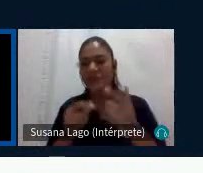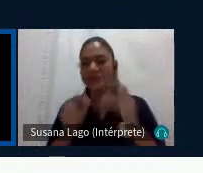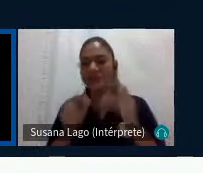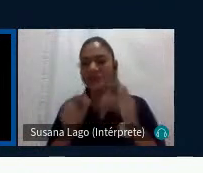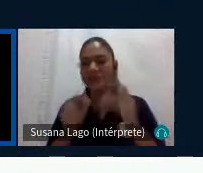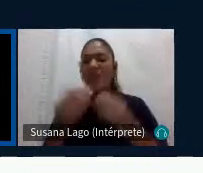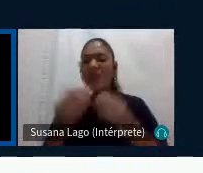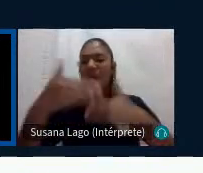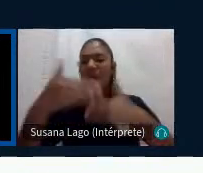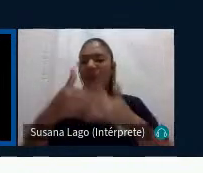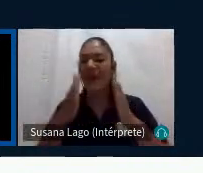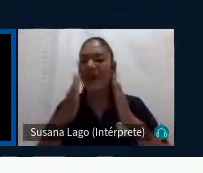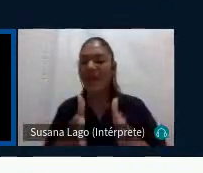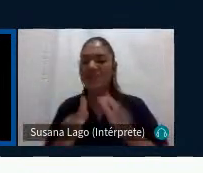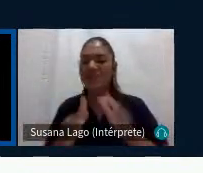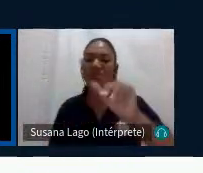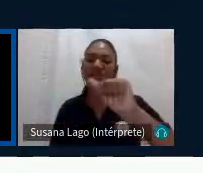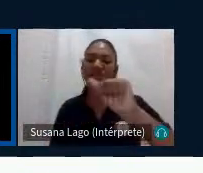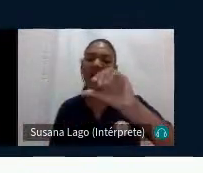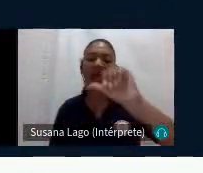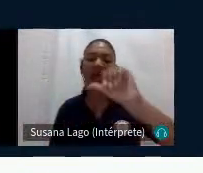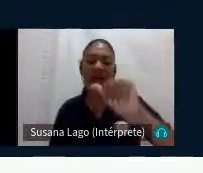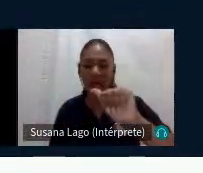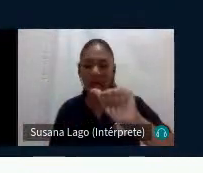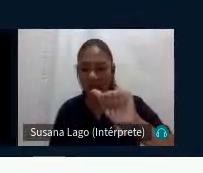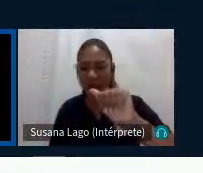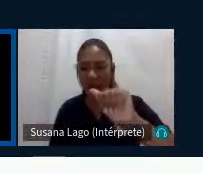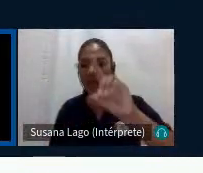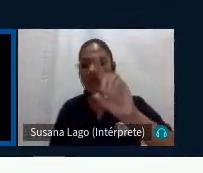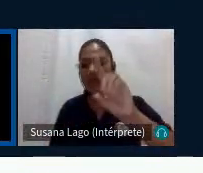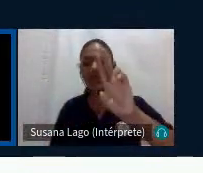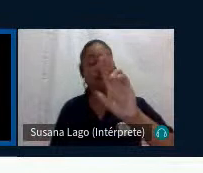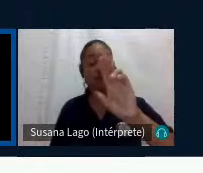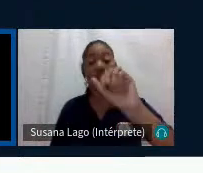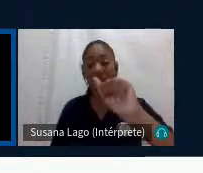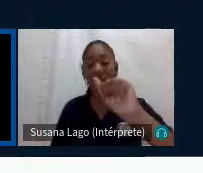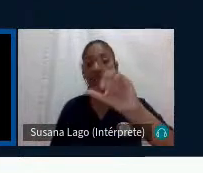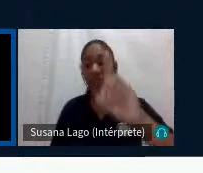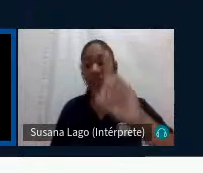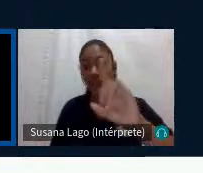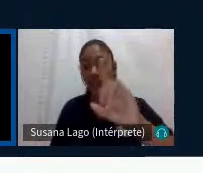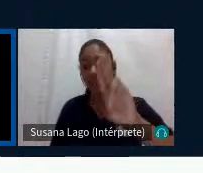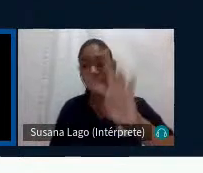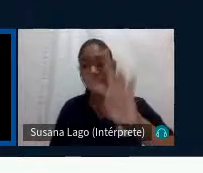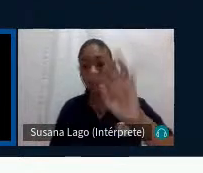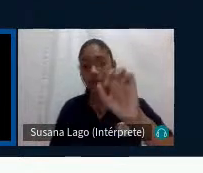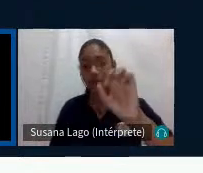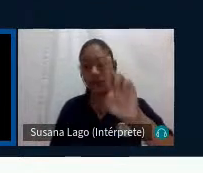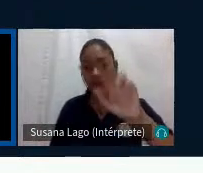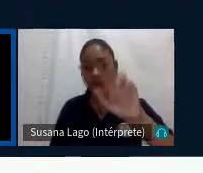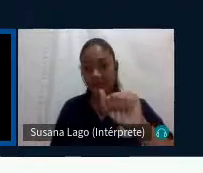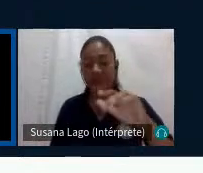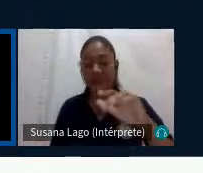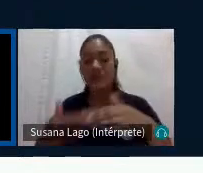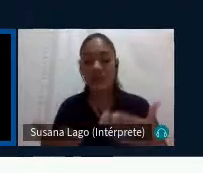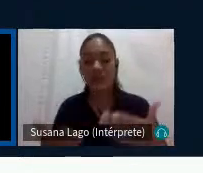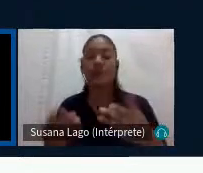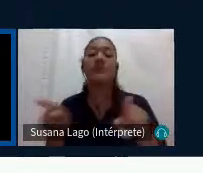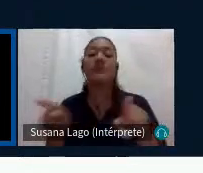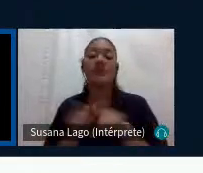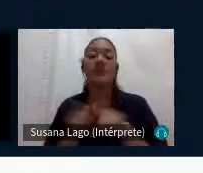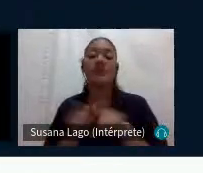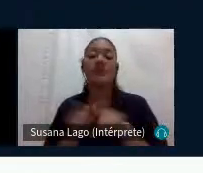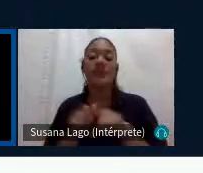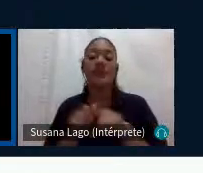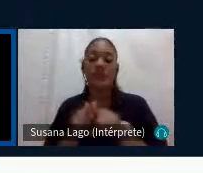das engrenagens que eu mostrei na passada? Então, ela vai estar aí também, que é esse redutor.